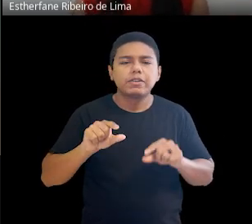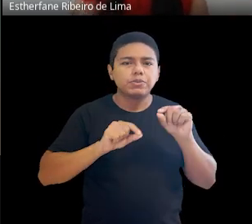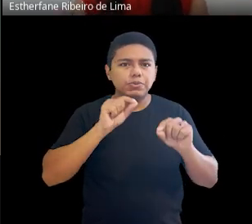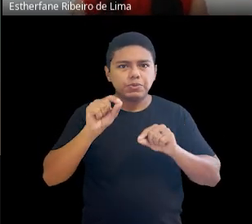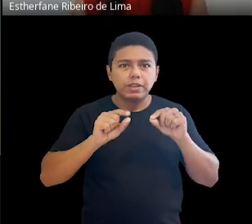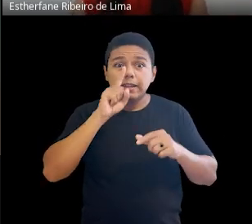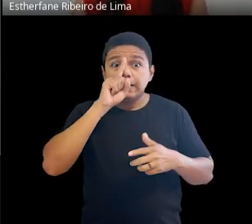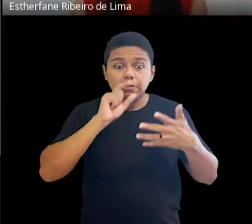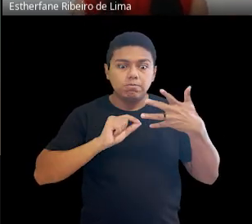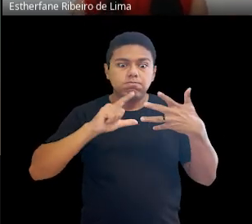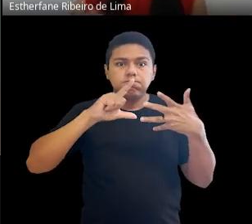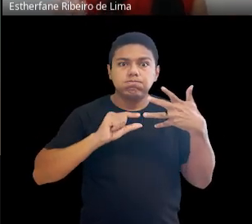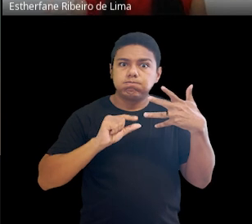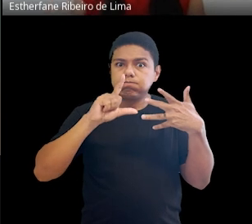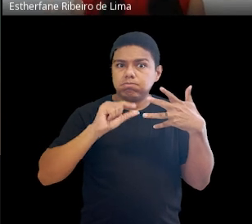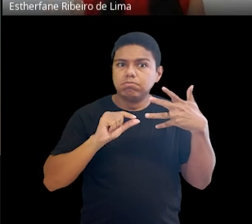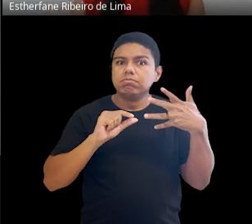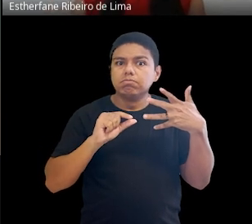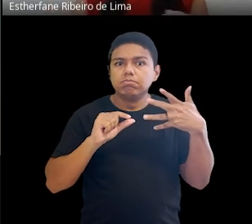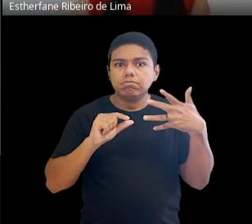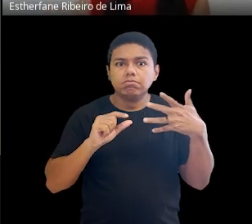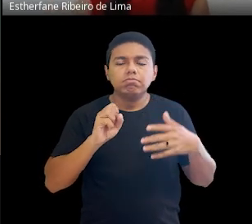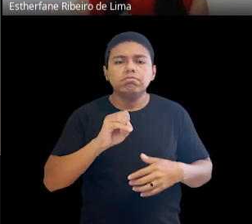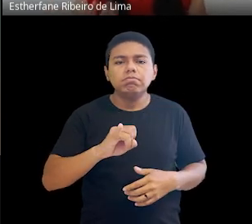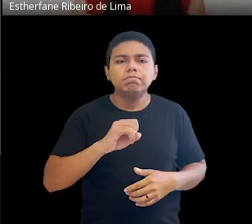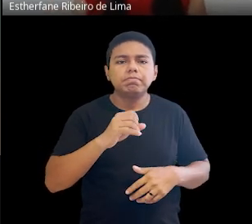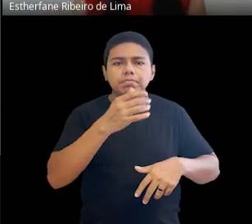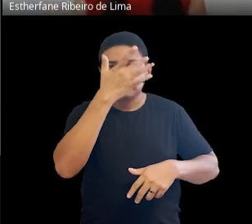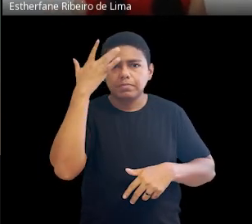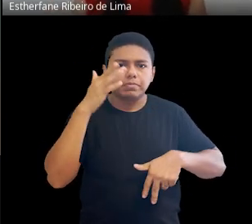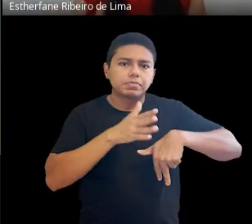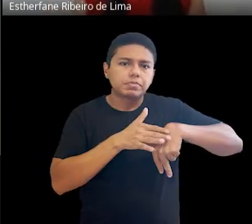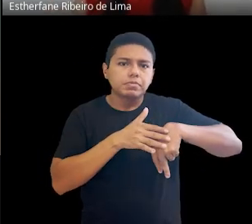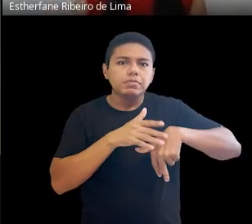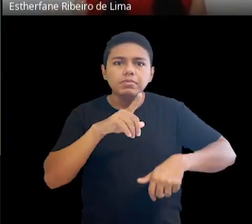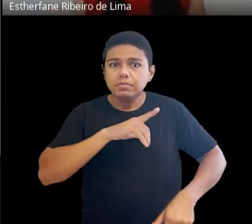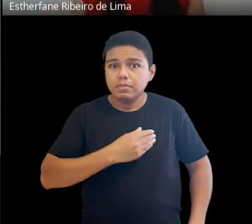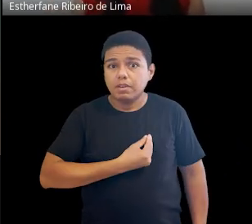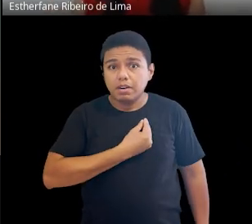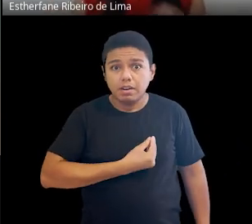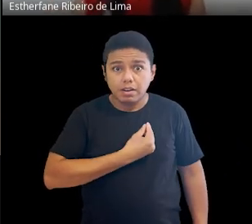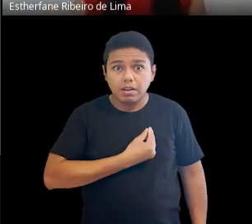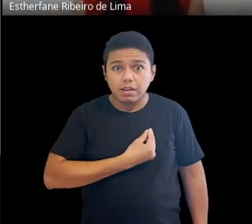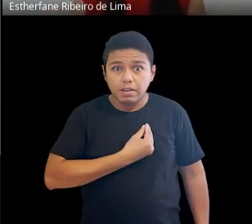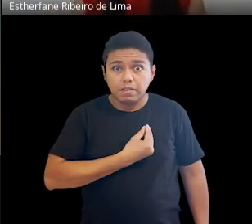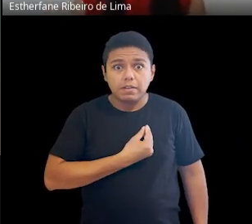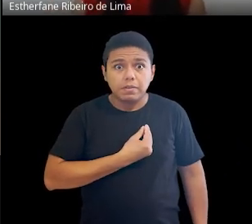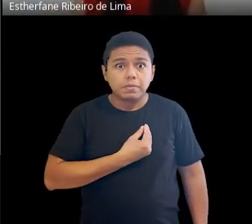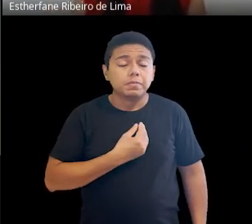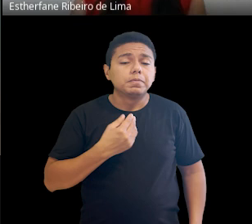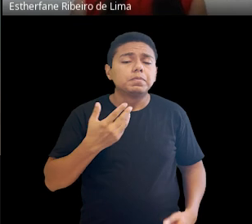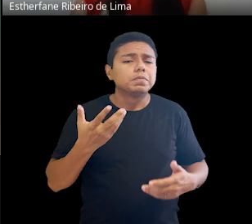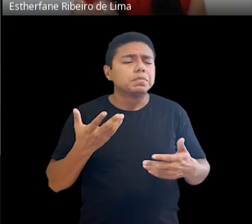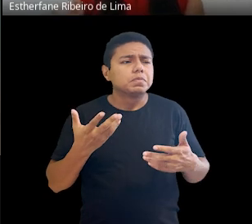risco da pré-eclâmpsia, porque se o paciente estiver com esses sinais, aliás, uma estratificação de